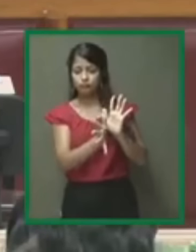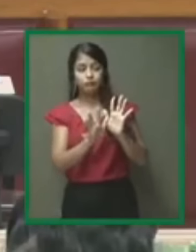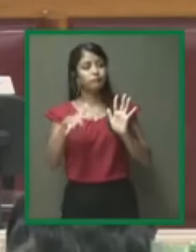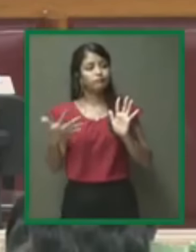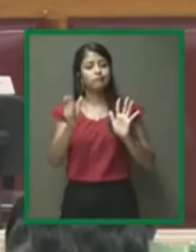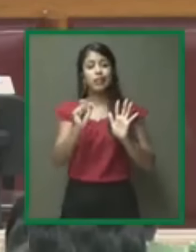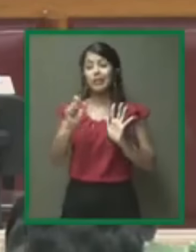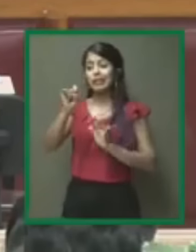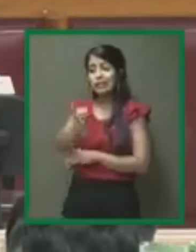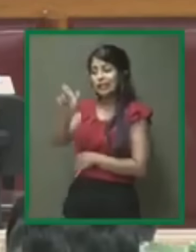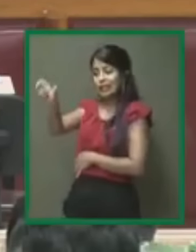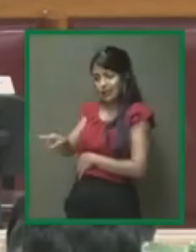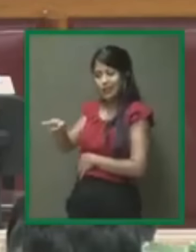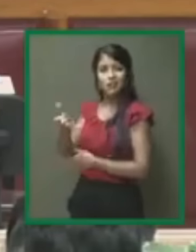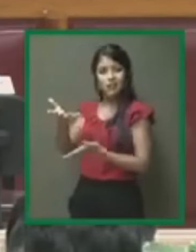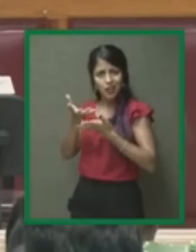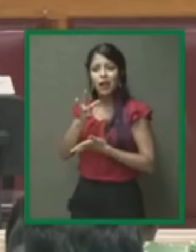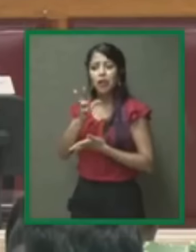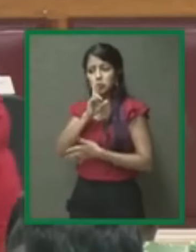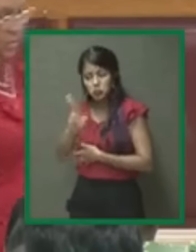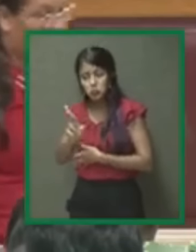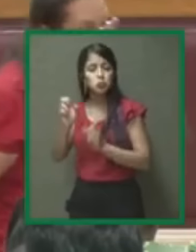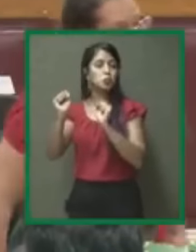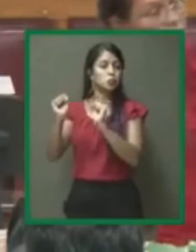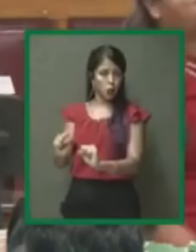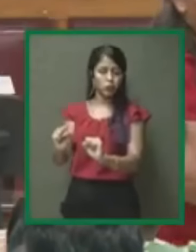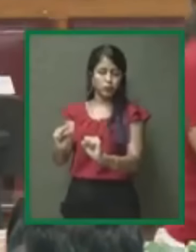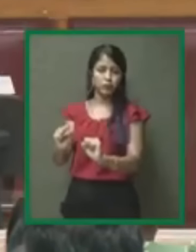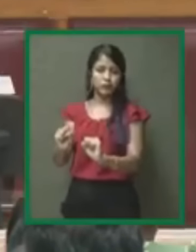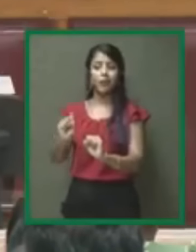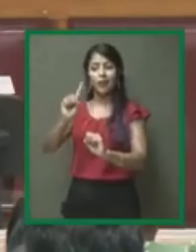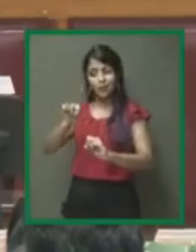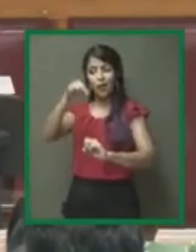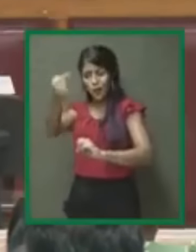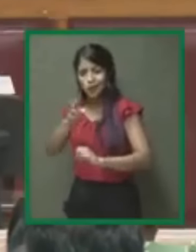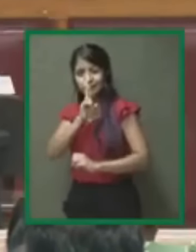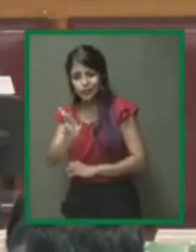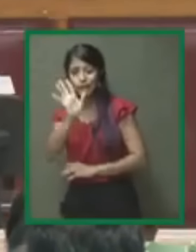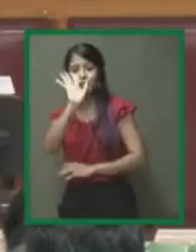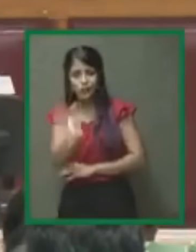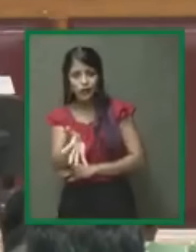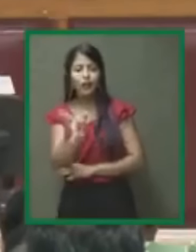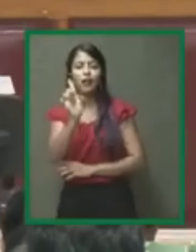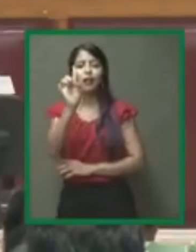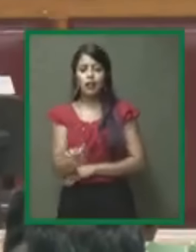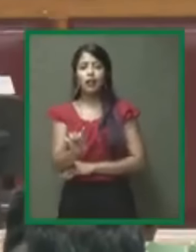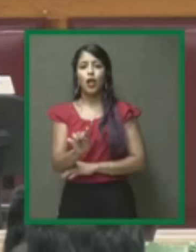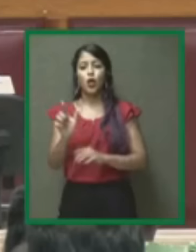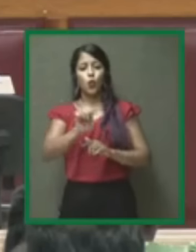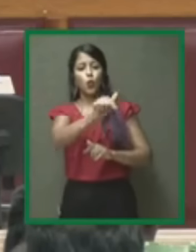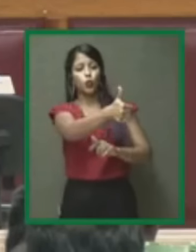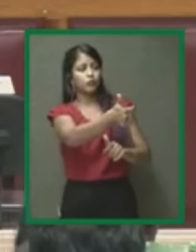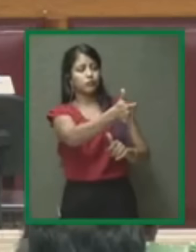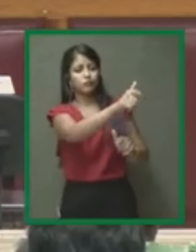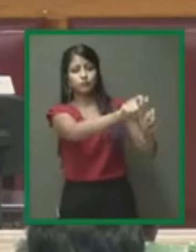que, se ele quiser responder, ele responde as perguntas do juízo e, após responder as perguntas do juízo, é passado às partes